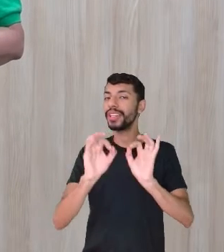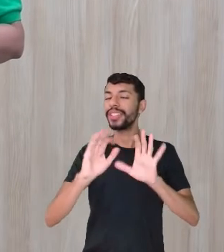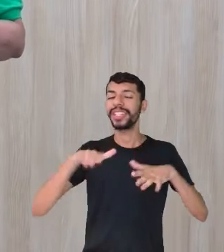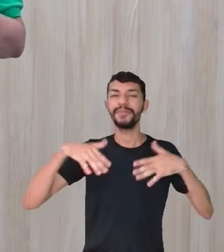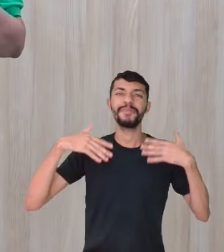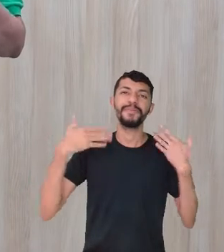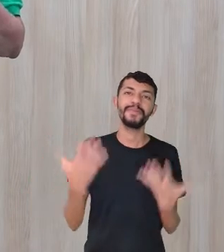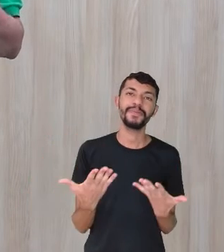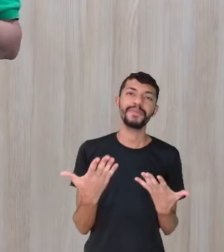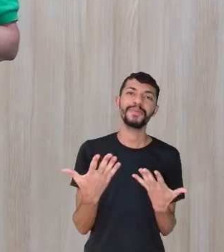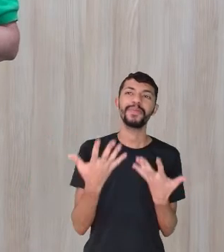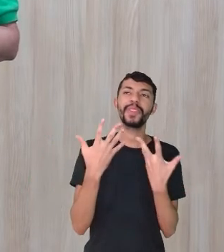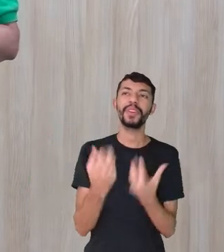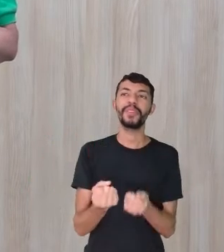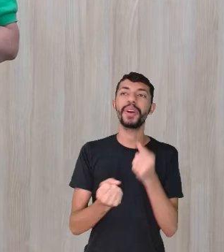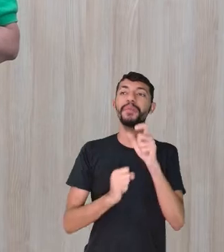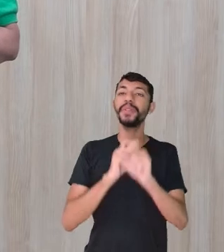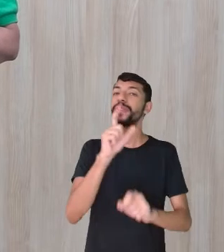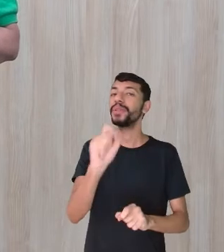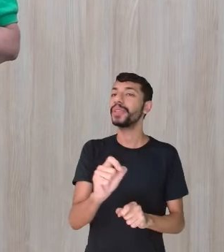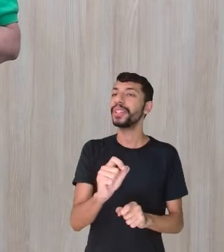vamos ver,